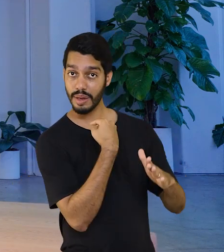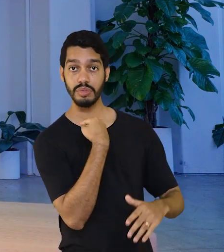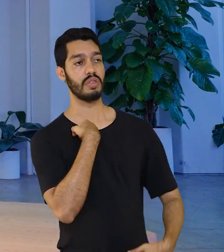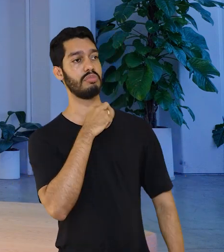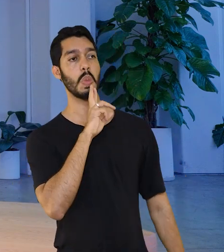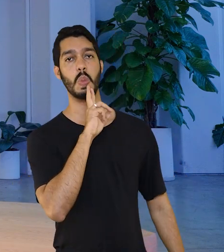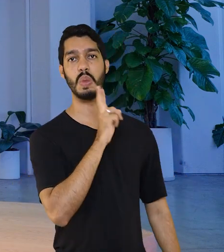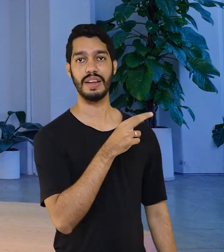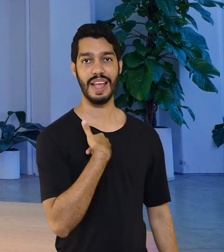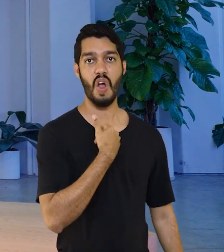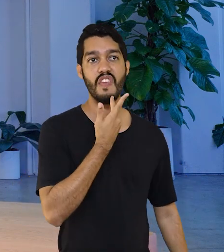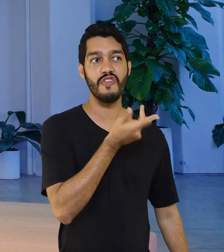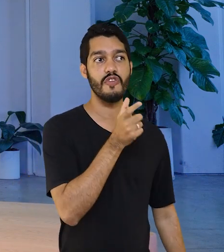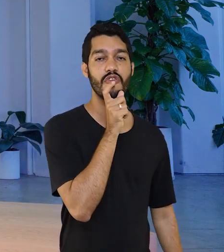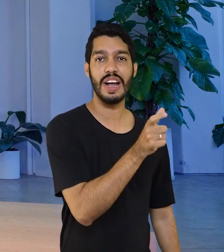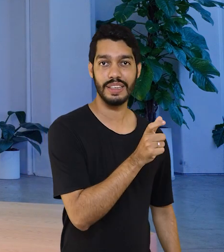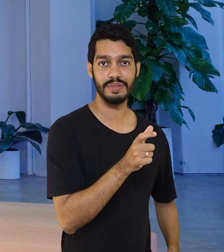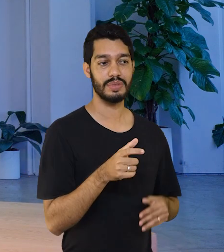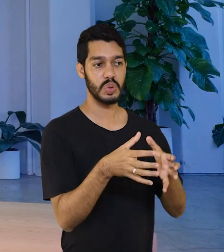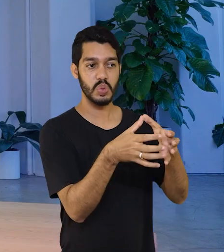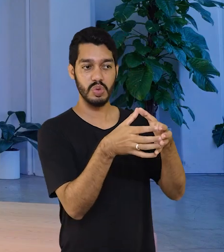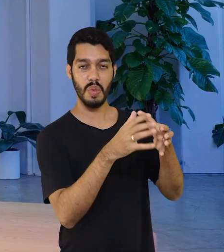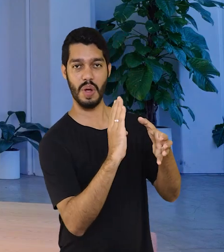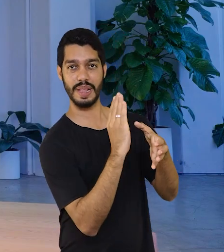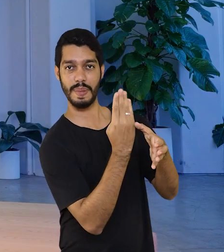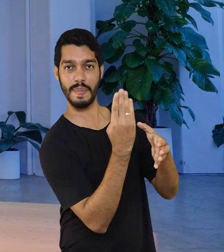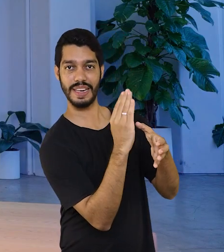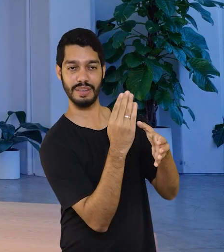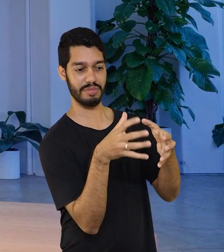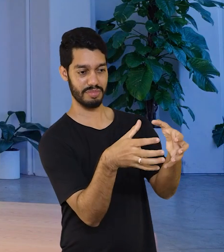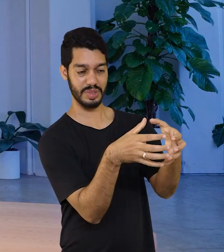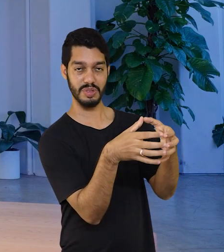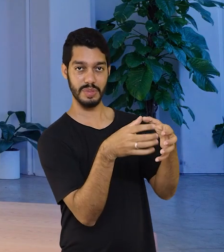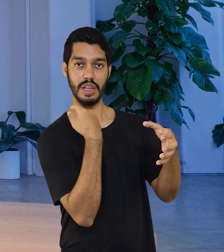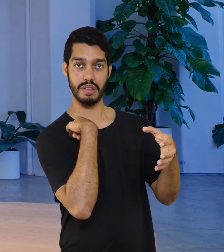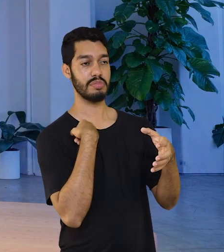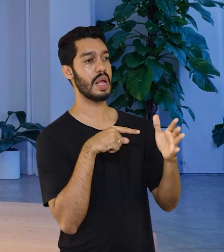Então, pesquisa de um grupo de espelho tudo,